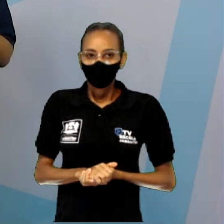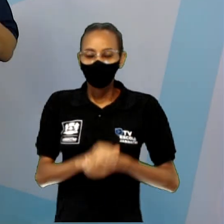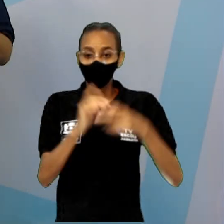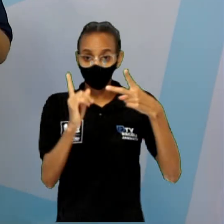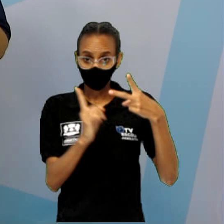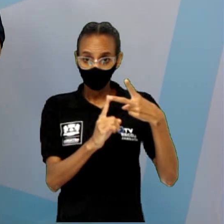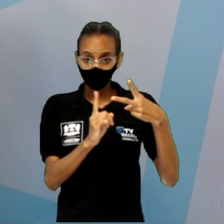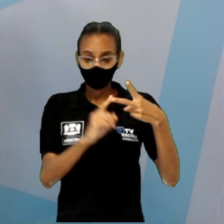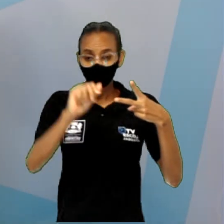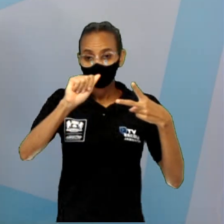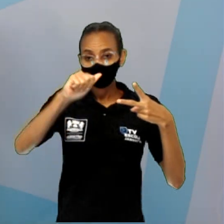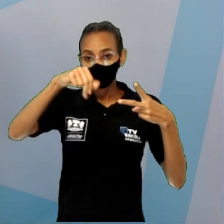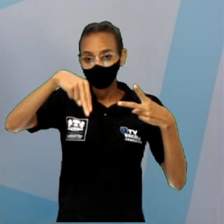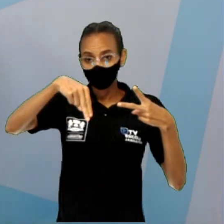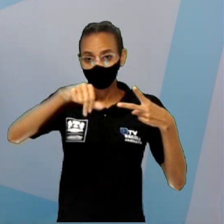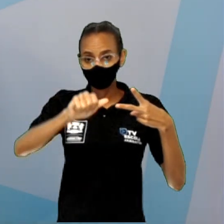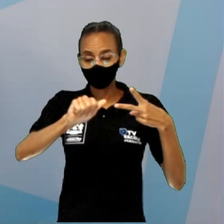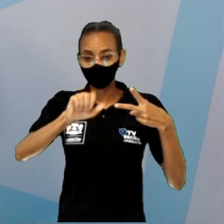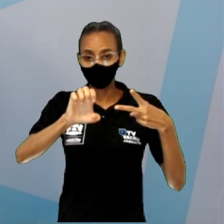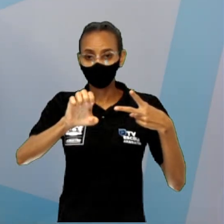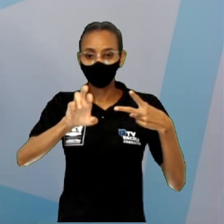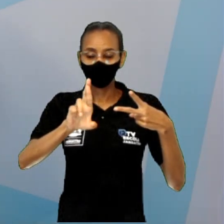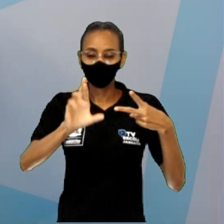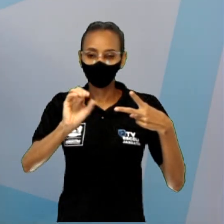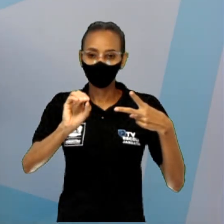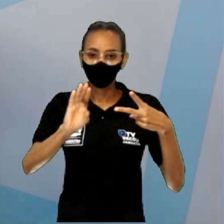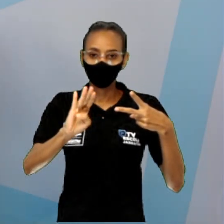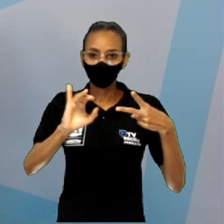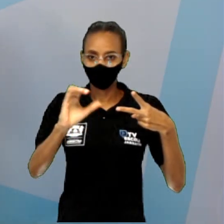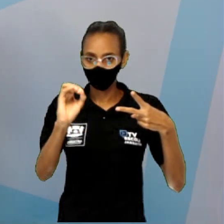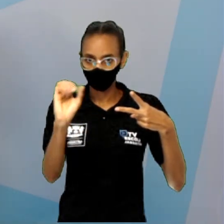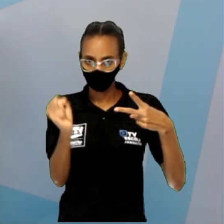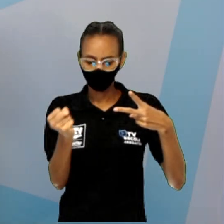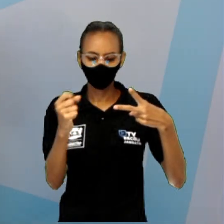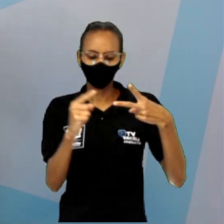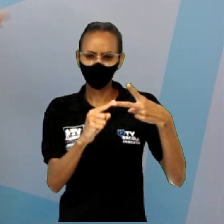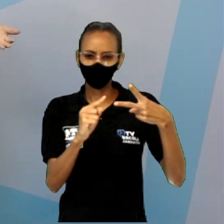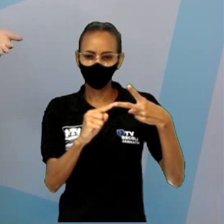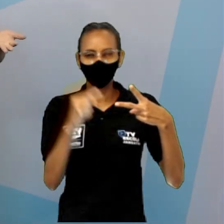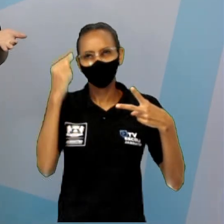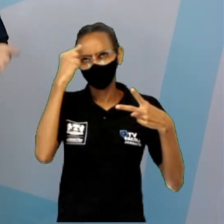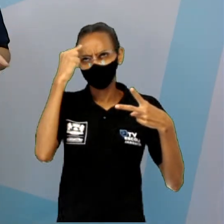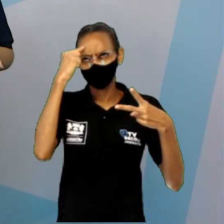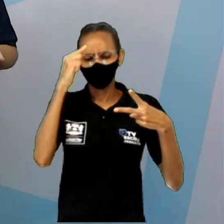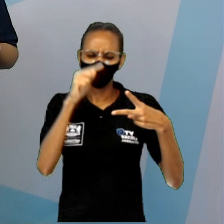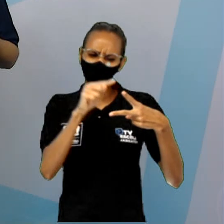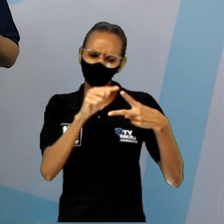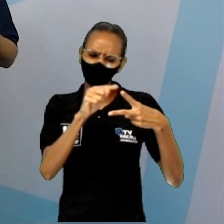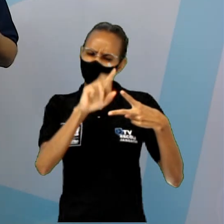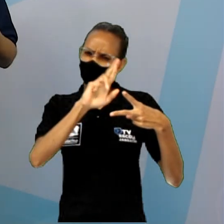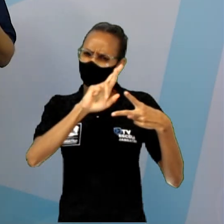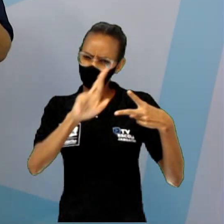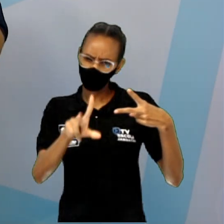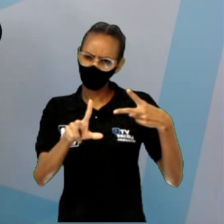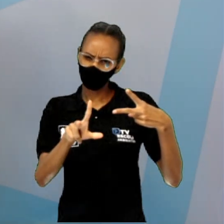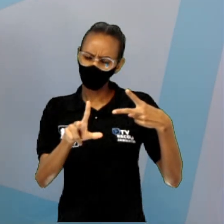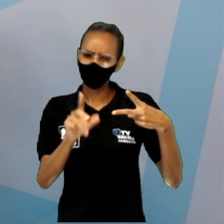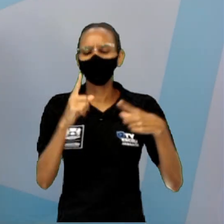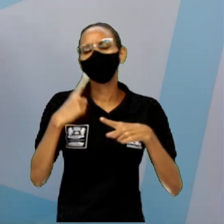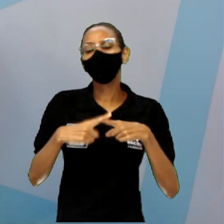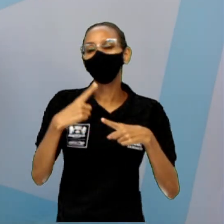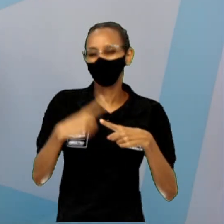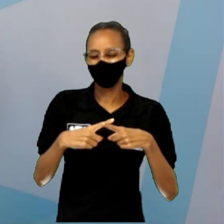exercícios anaeróbicos, nós podemos pensar que ele é o oposto dos exercícios aeróbicos, certo? Por